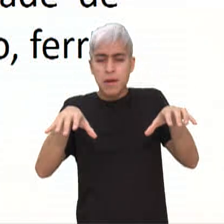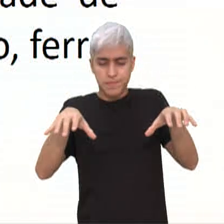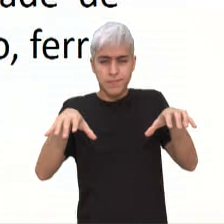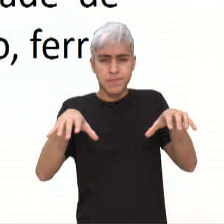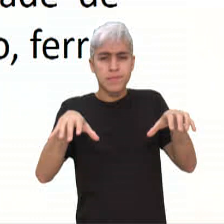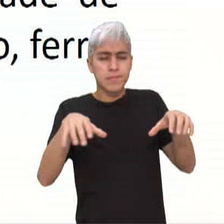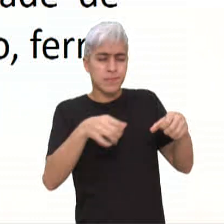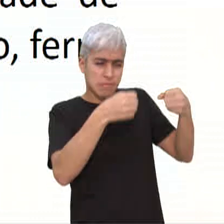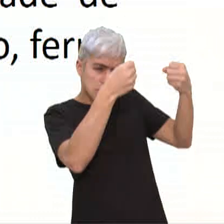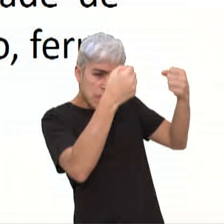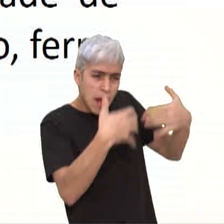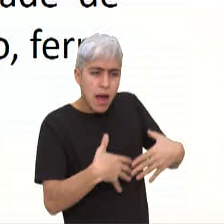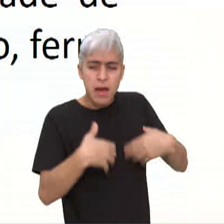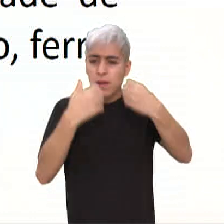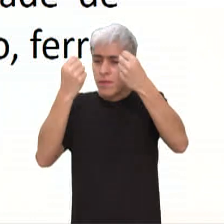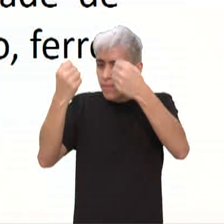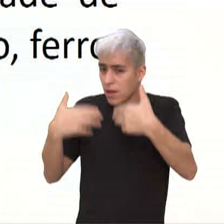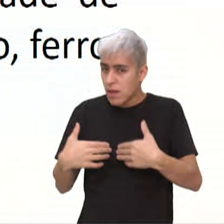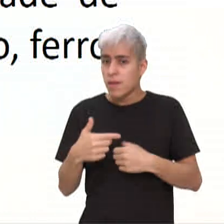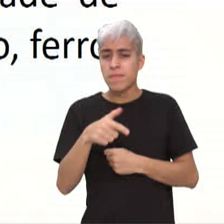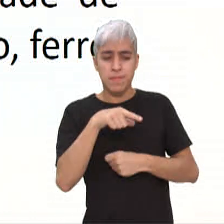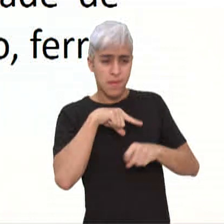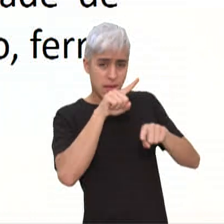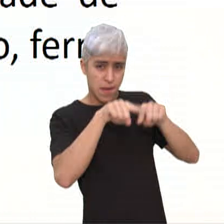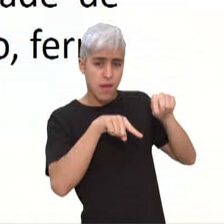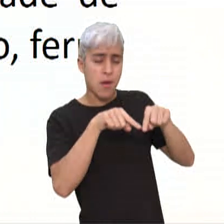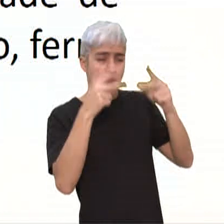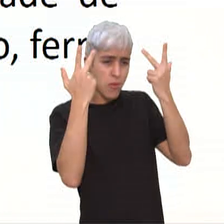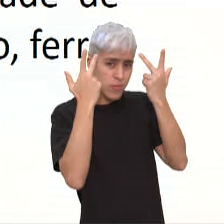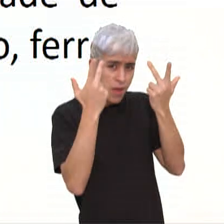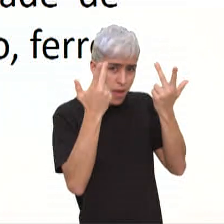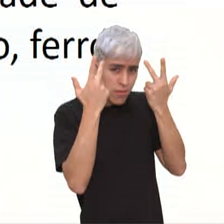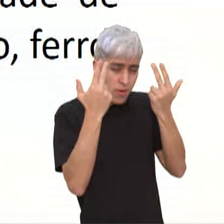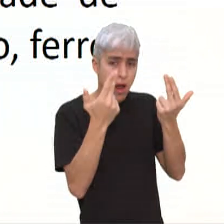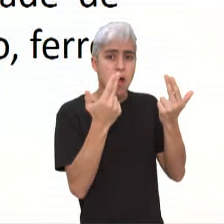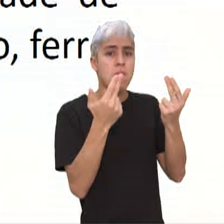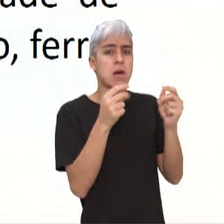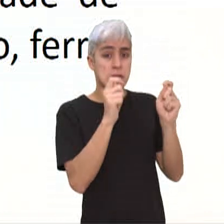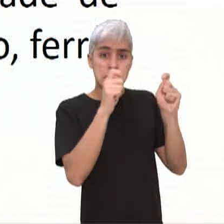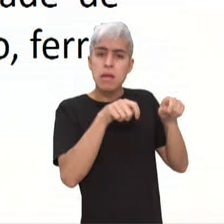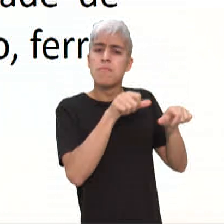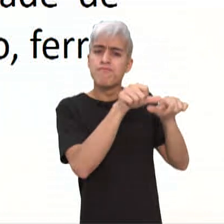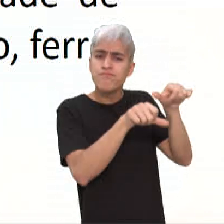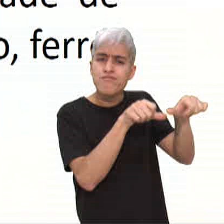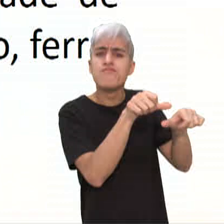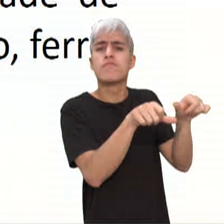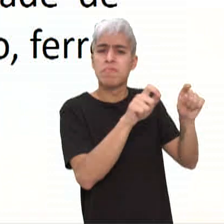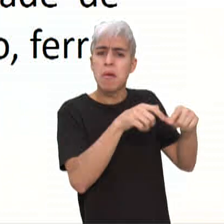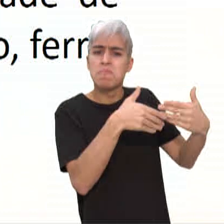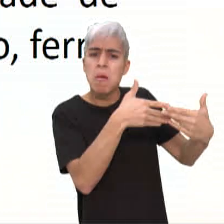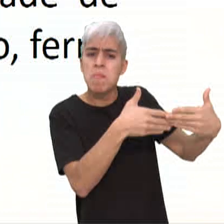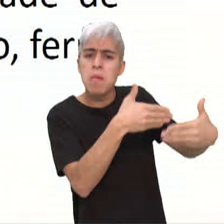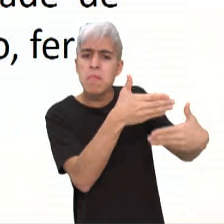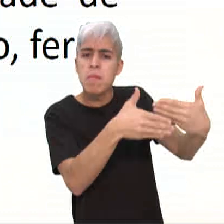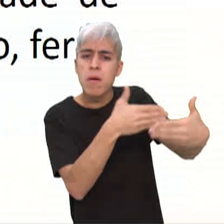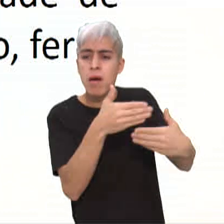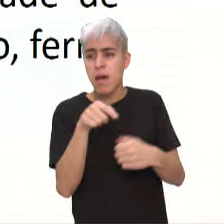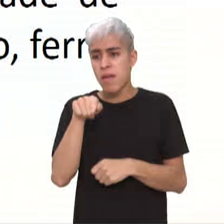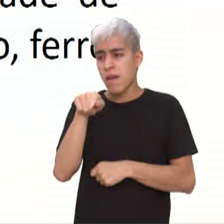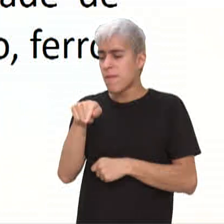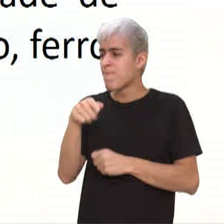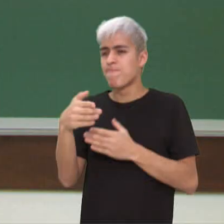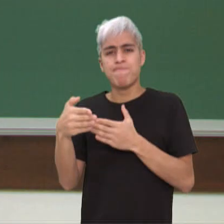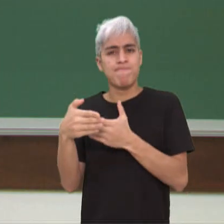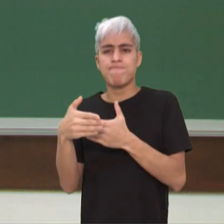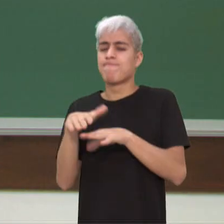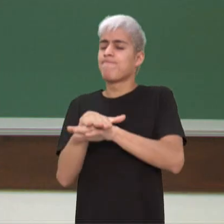naturais. Então, nós temos recursos naturais renováveis e recursos naturais não